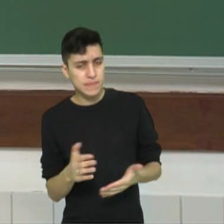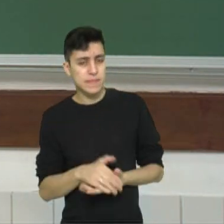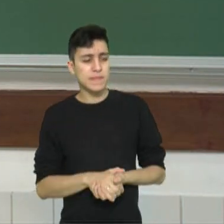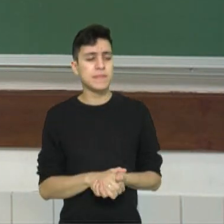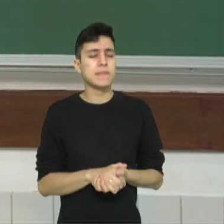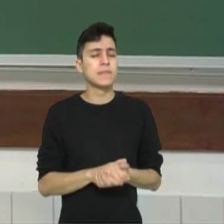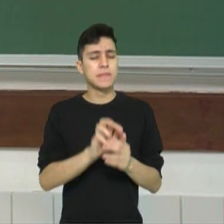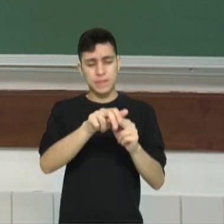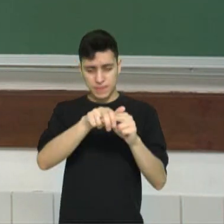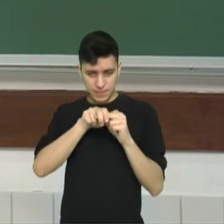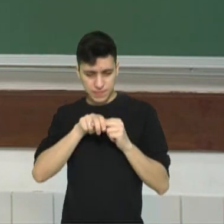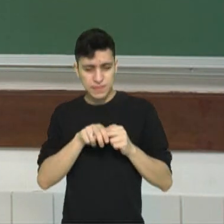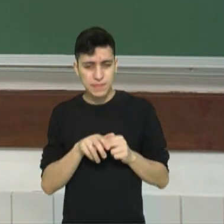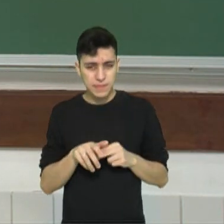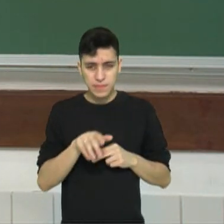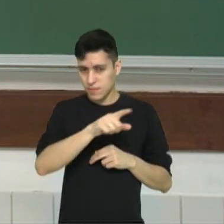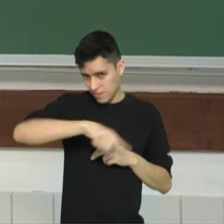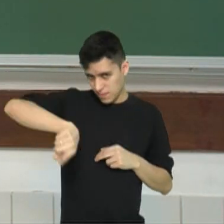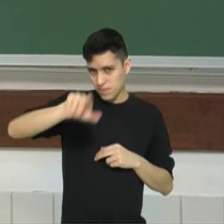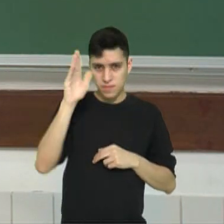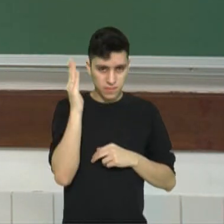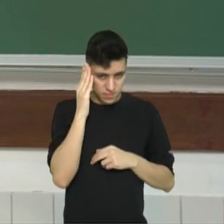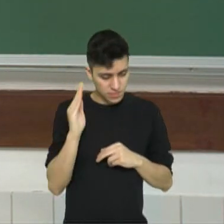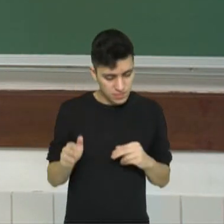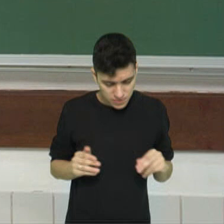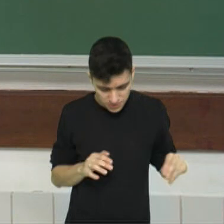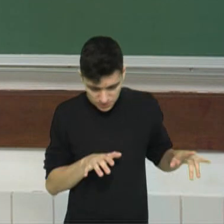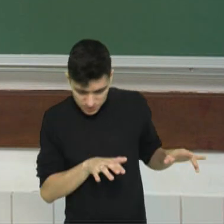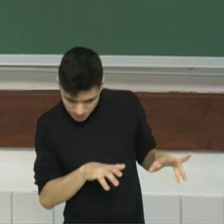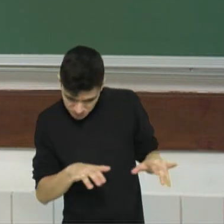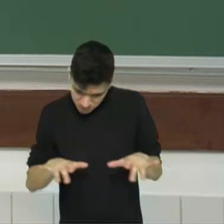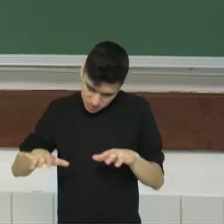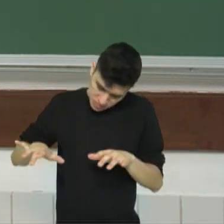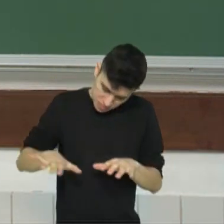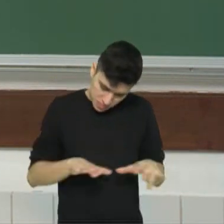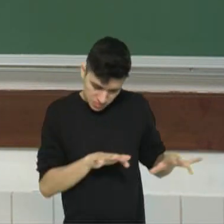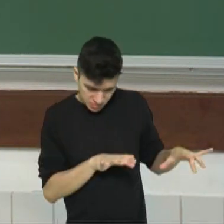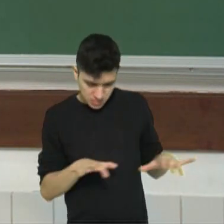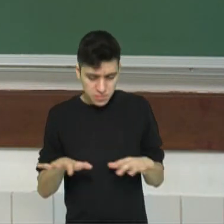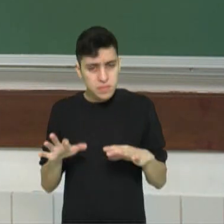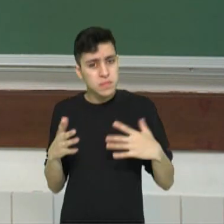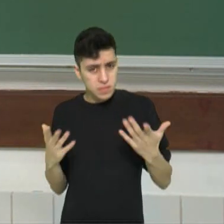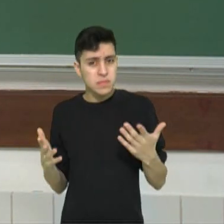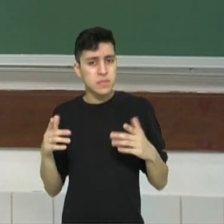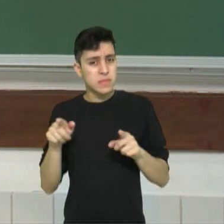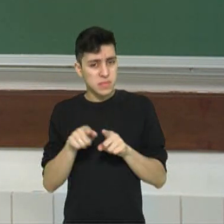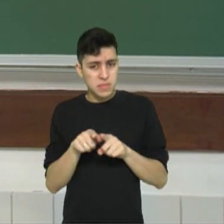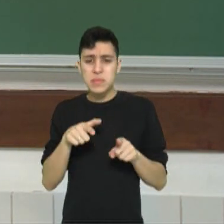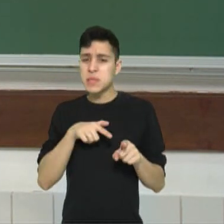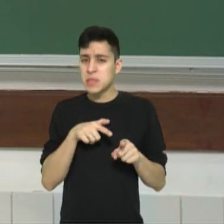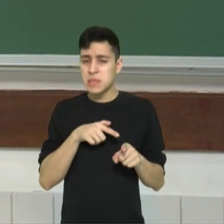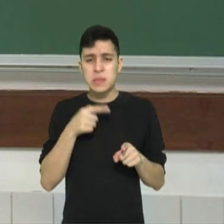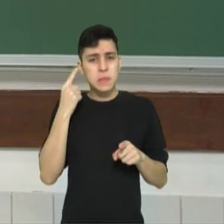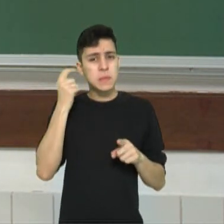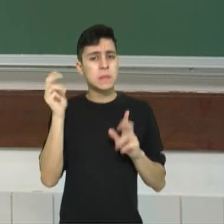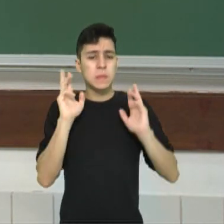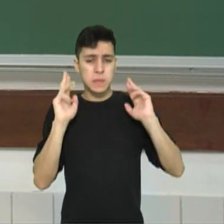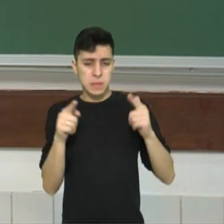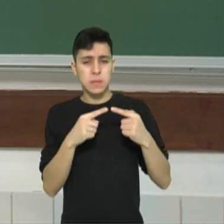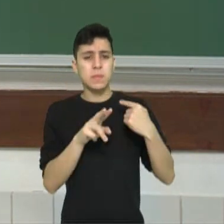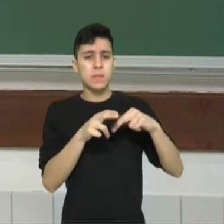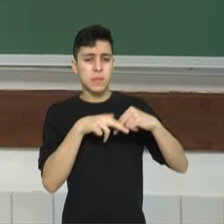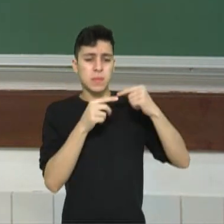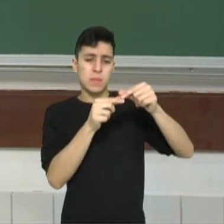Por isso que cada tecla que você vai estar dedilhando ali, então, no órgão, você vai ter uma sonoridade distinta,